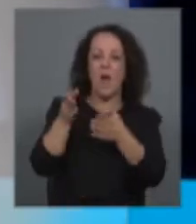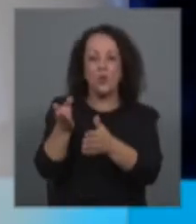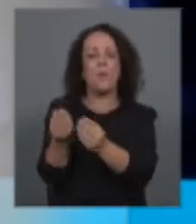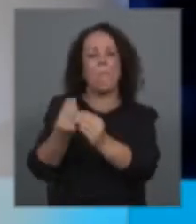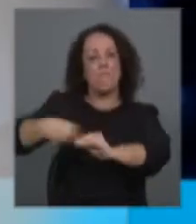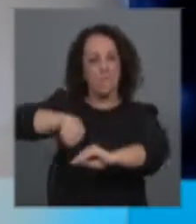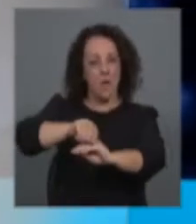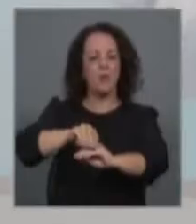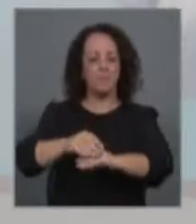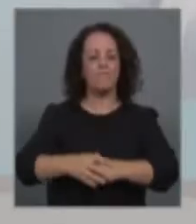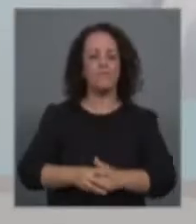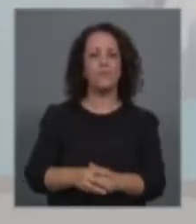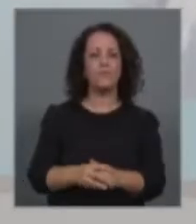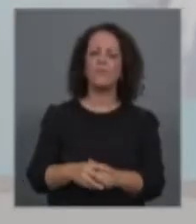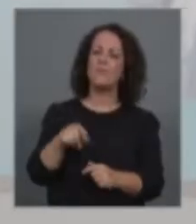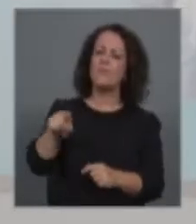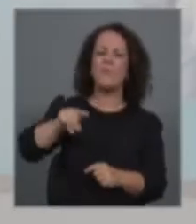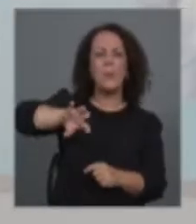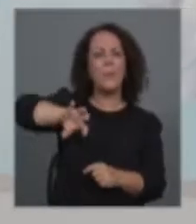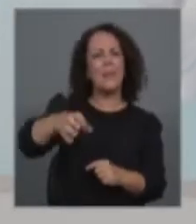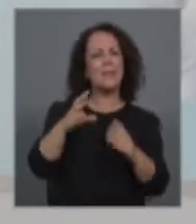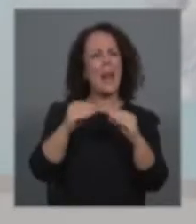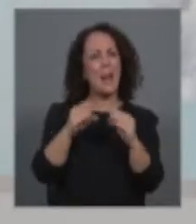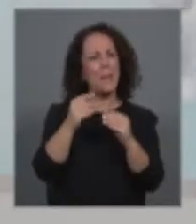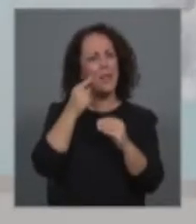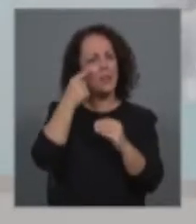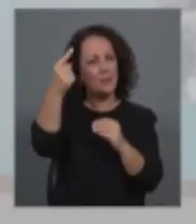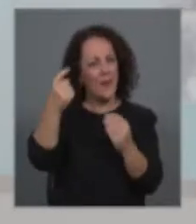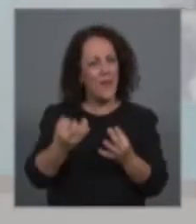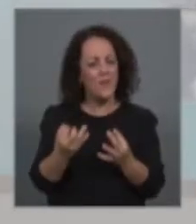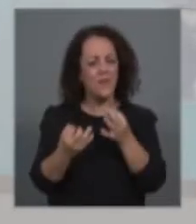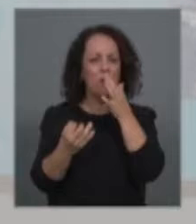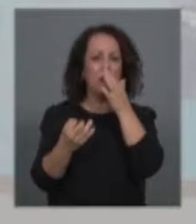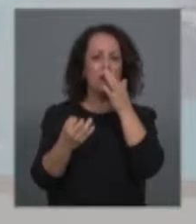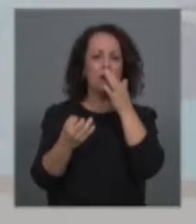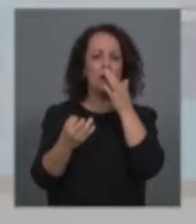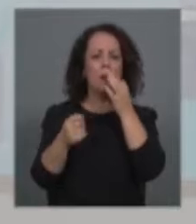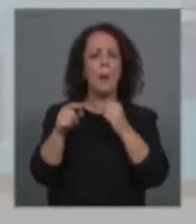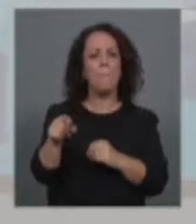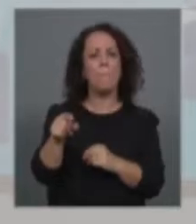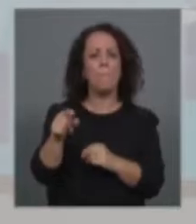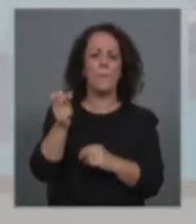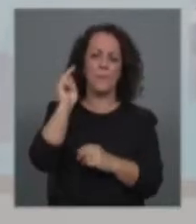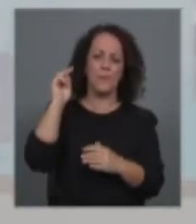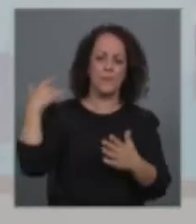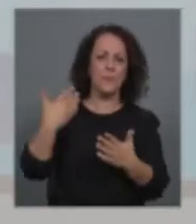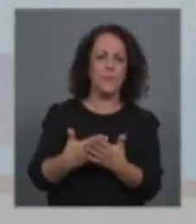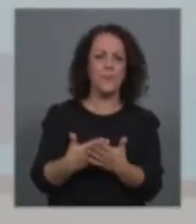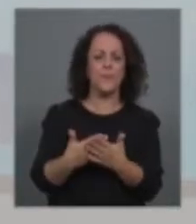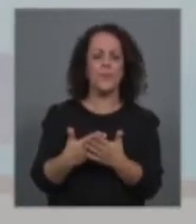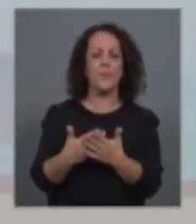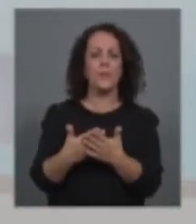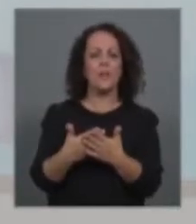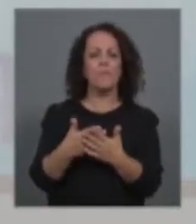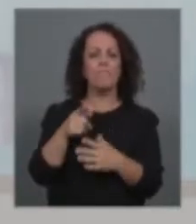Líbano. O Líbano é um país muito especial, porque de há muitos anos esta parte